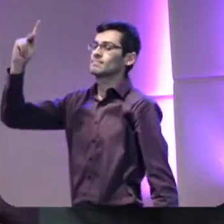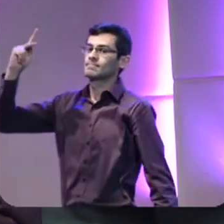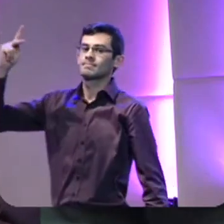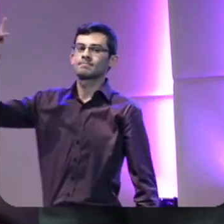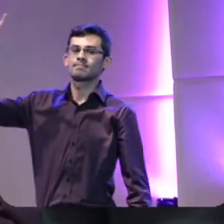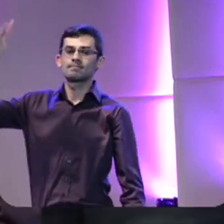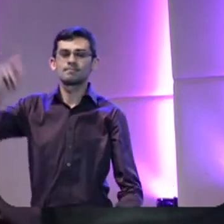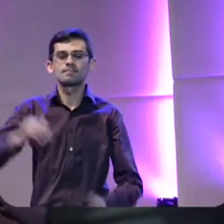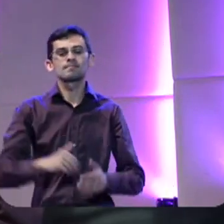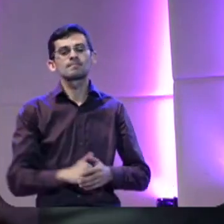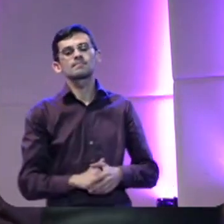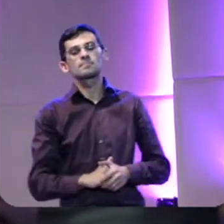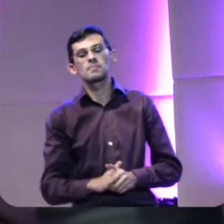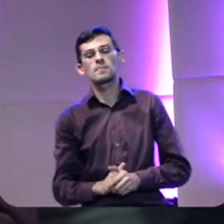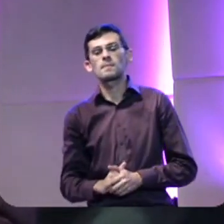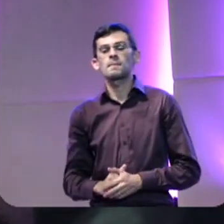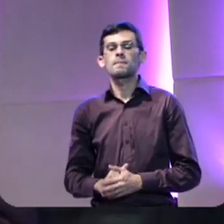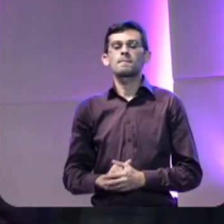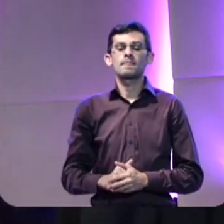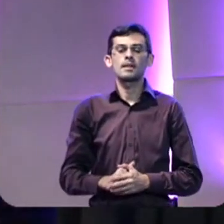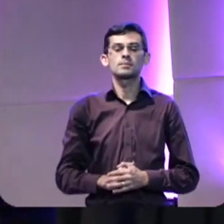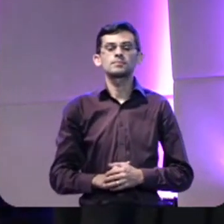coração.